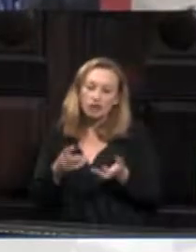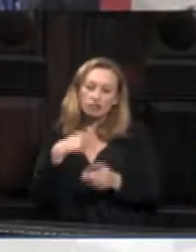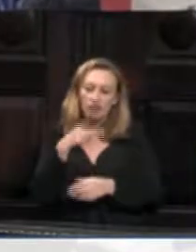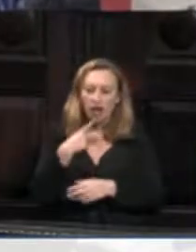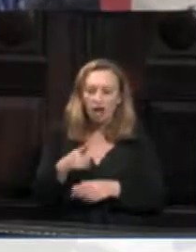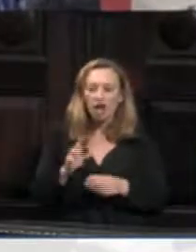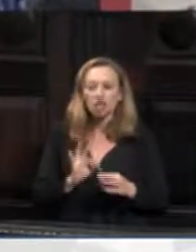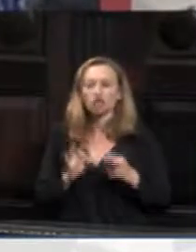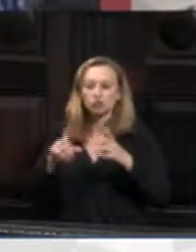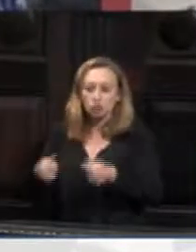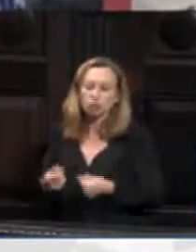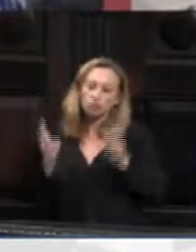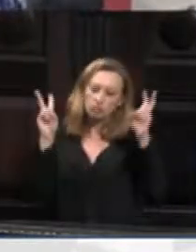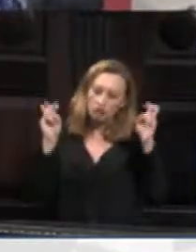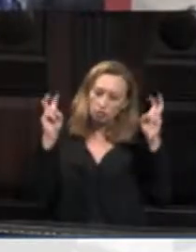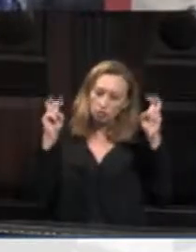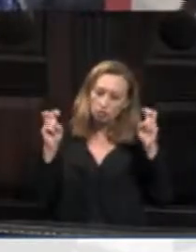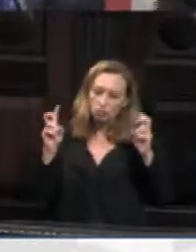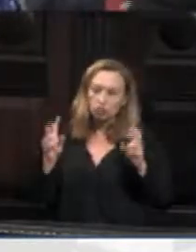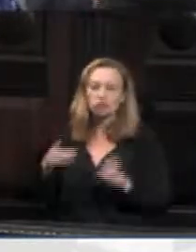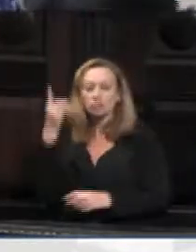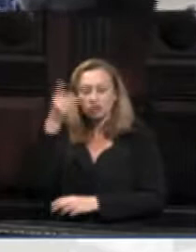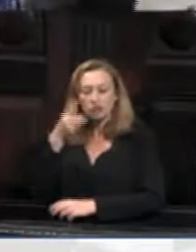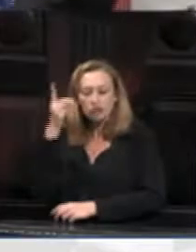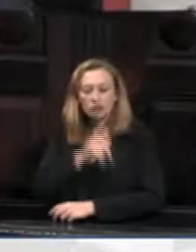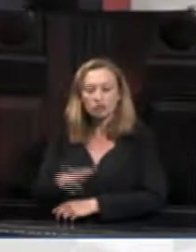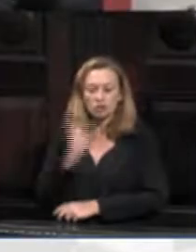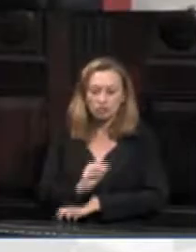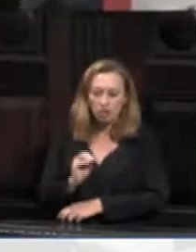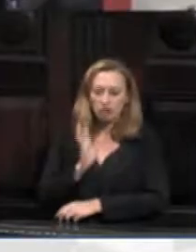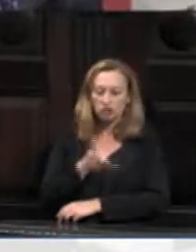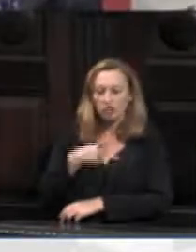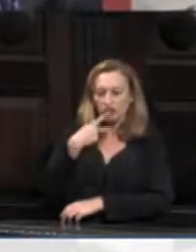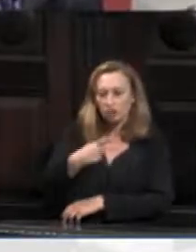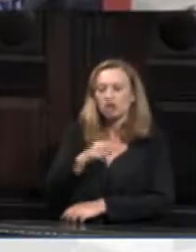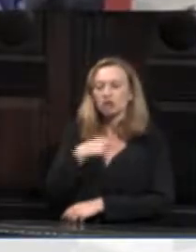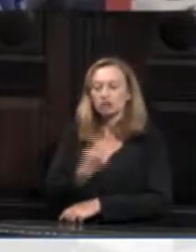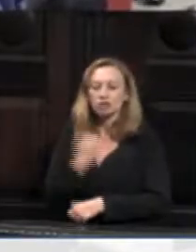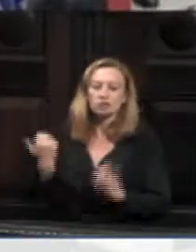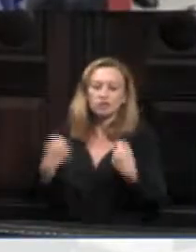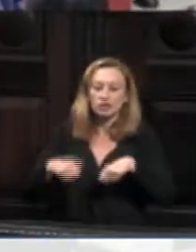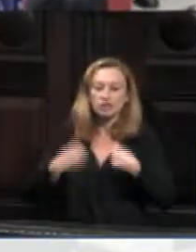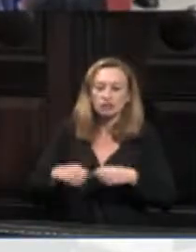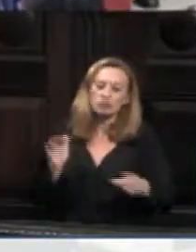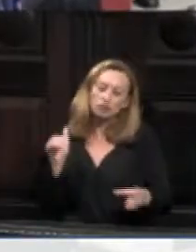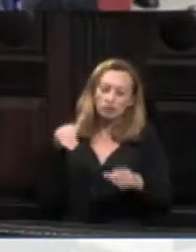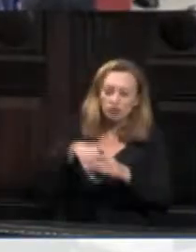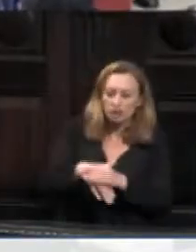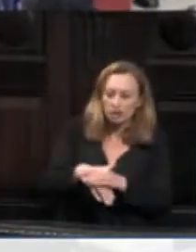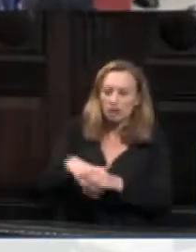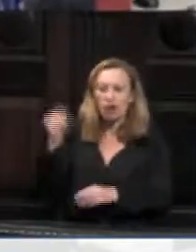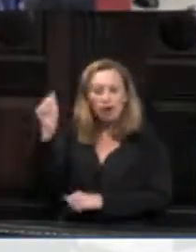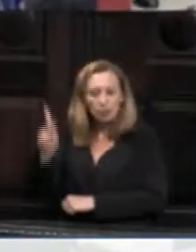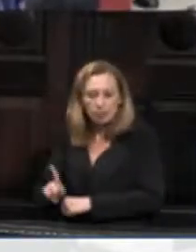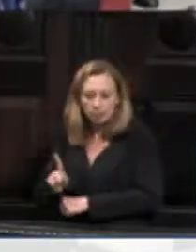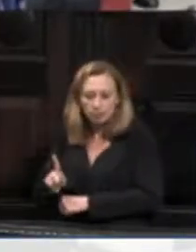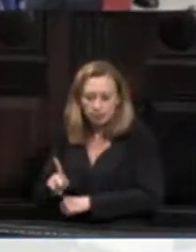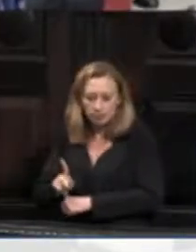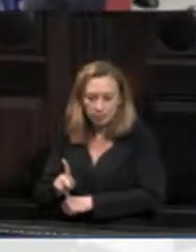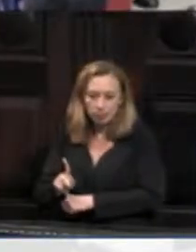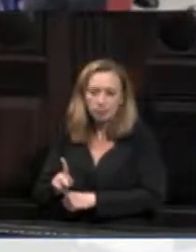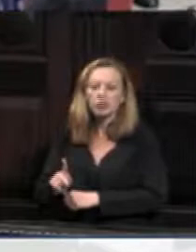no substitutivo do deputado Luiz Paulo. Nós precisamos, senhor presidente, colocar em votação, aprovar